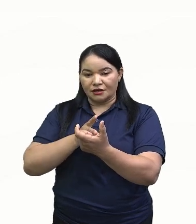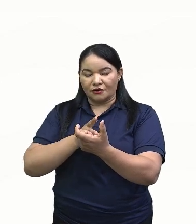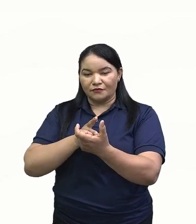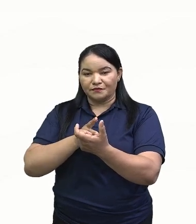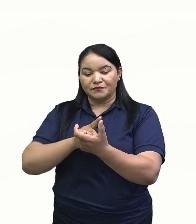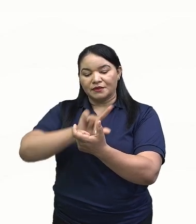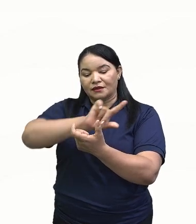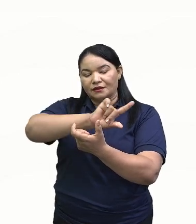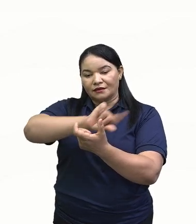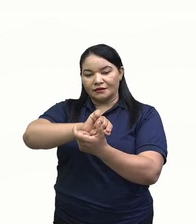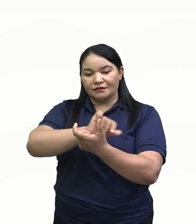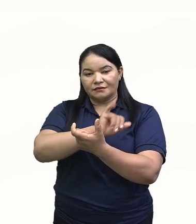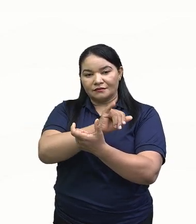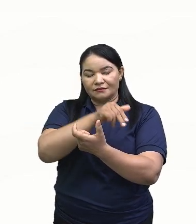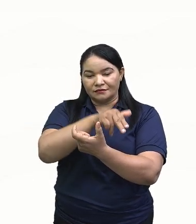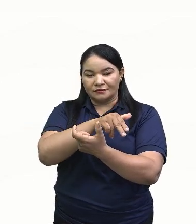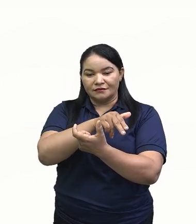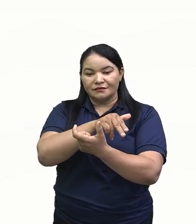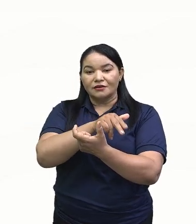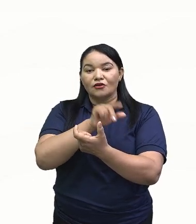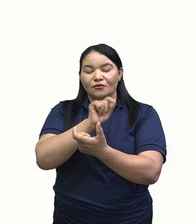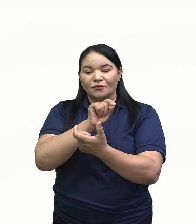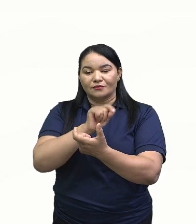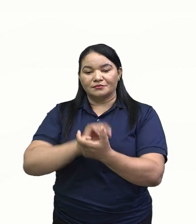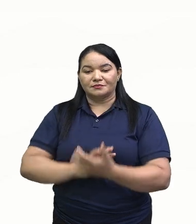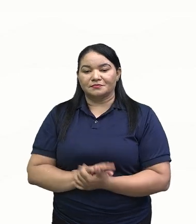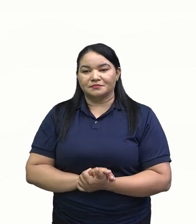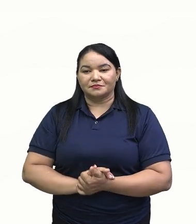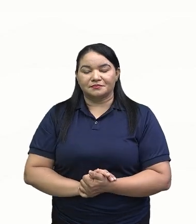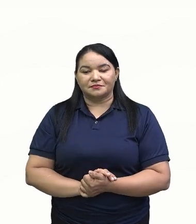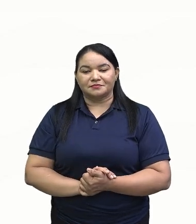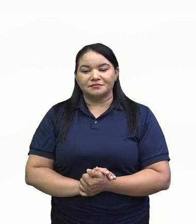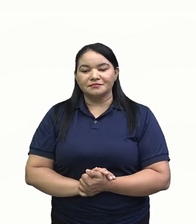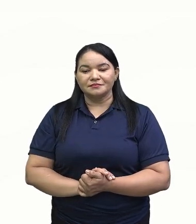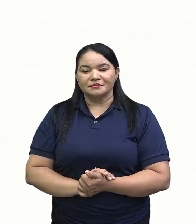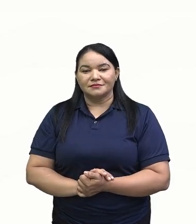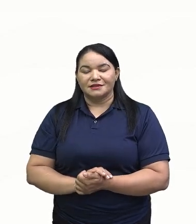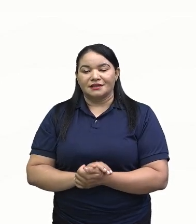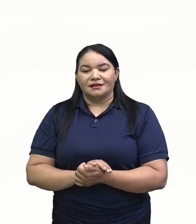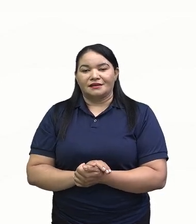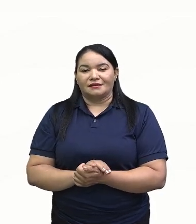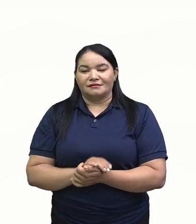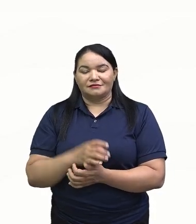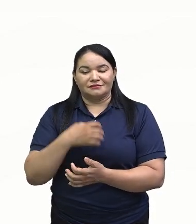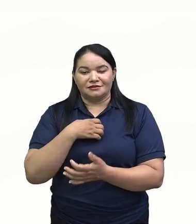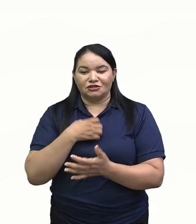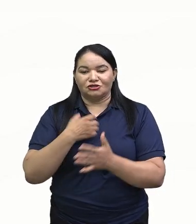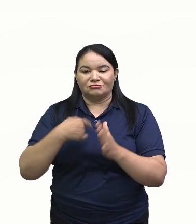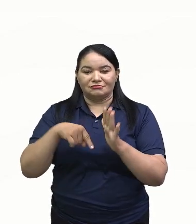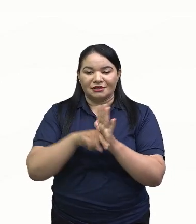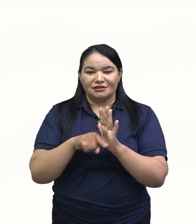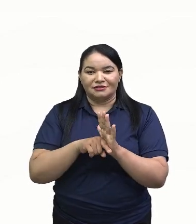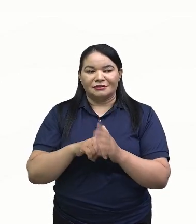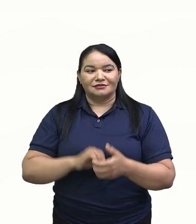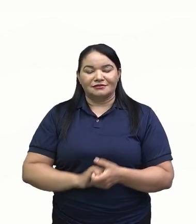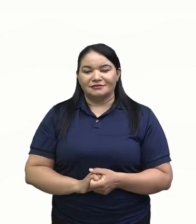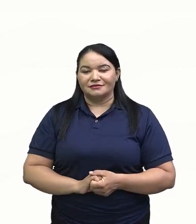E quando eu acrescento o prefixo in, a palavra ganha um sentido negativo, né?